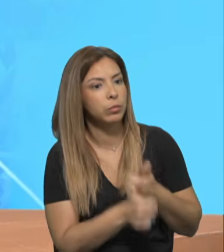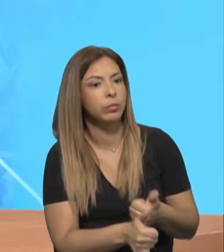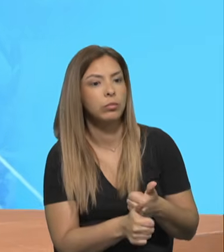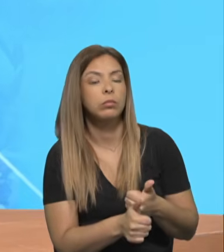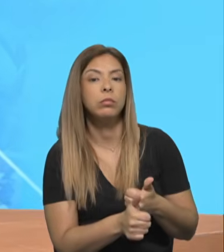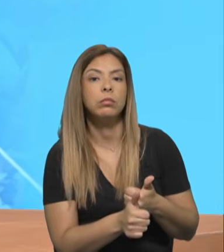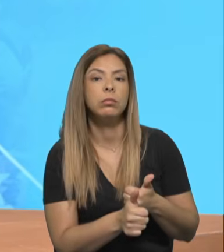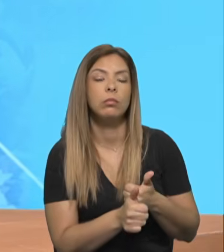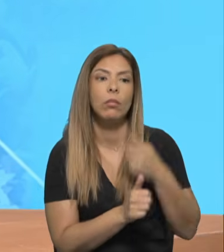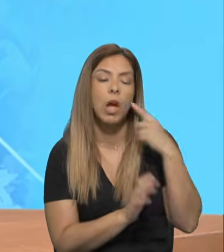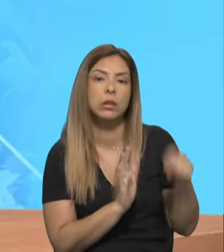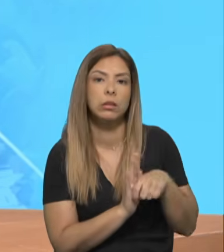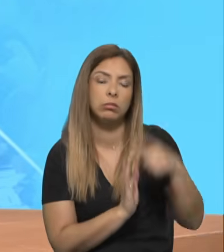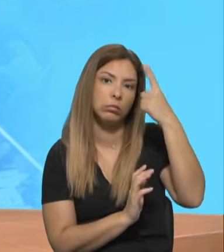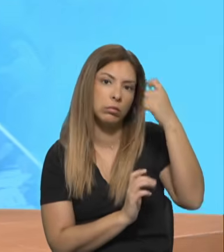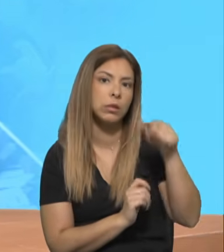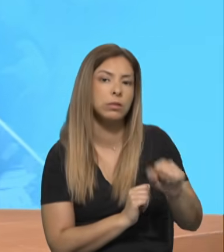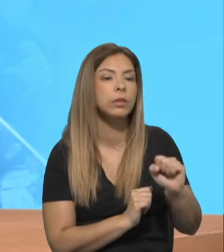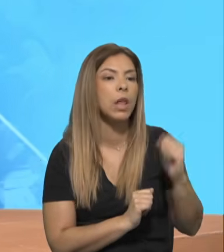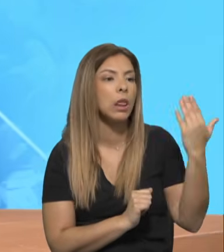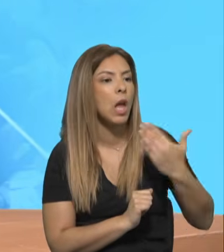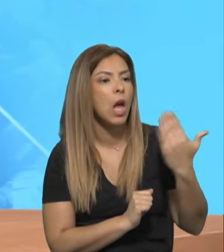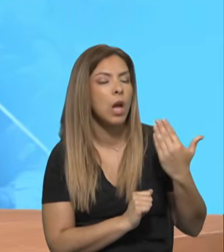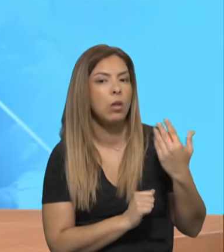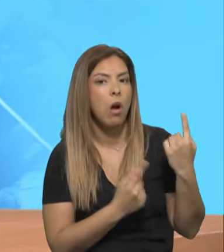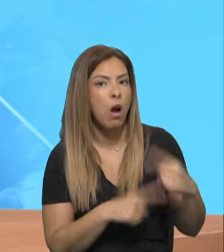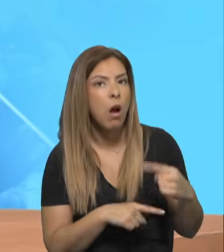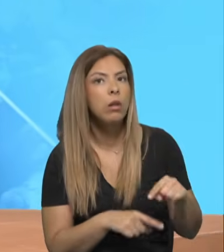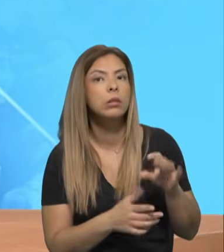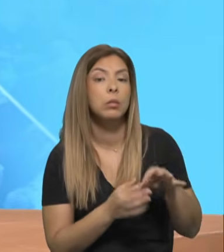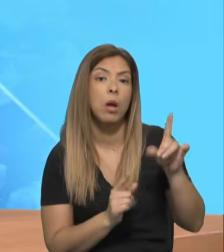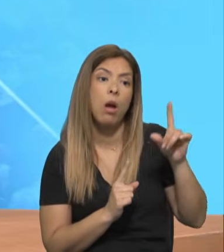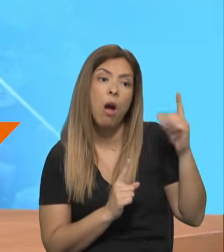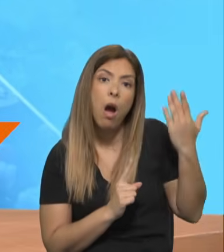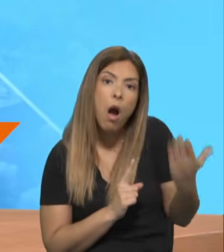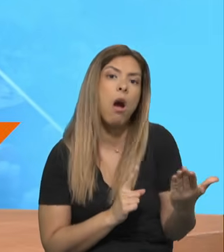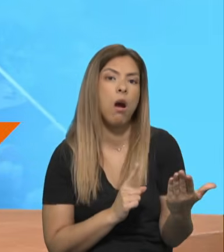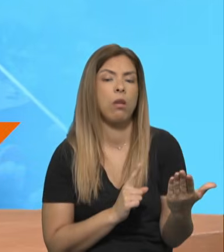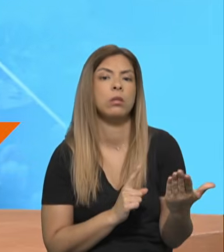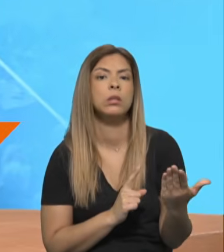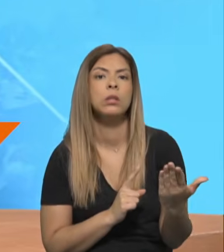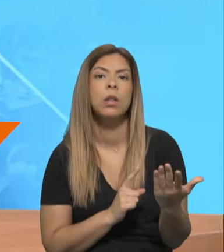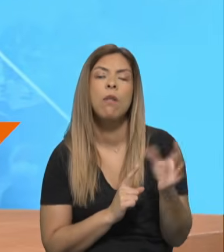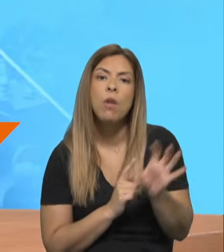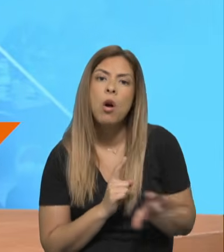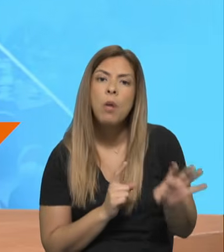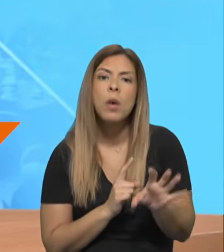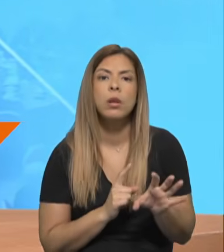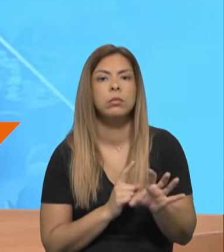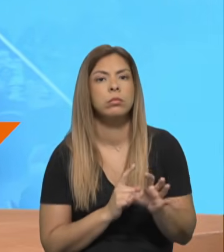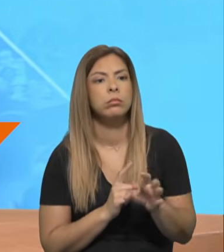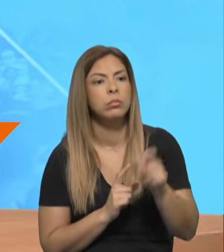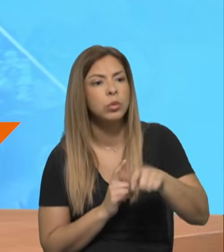ameaçadas no direito à sua existência, porque também existe, da mesma forma que o povo de